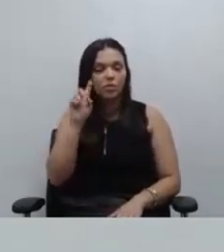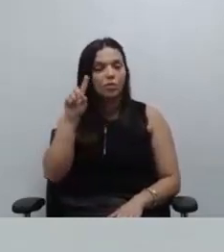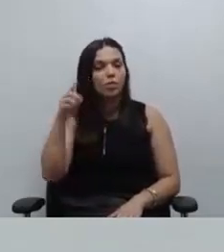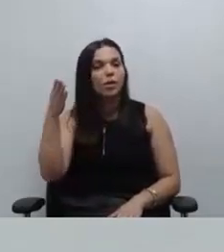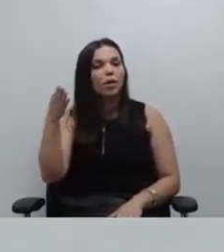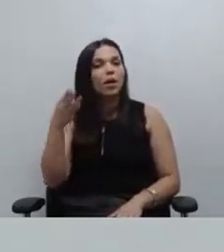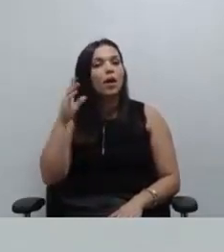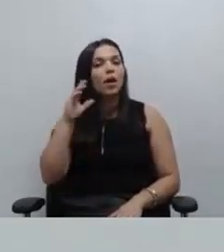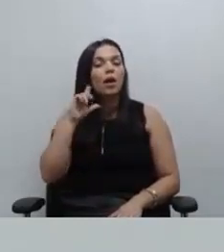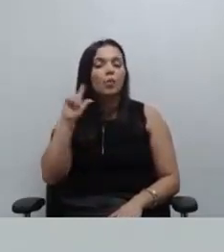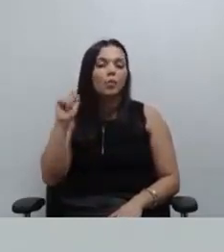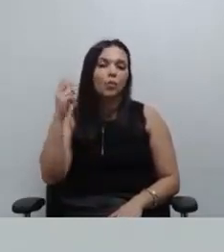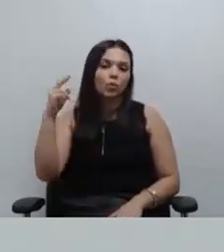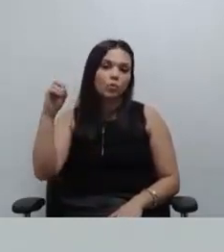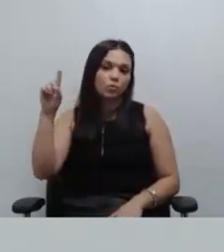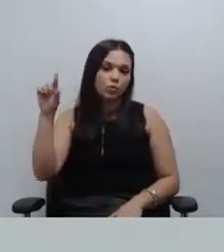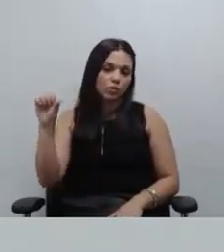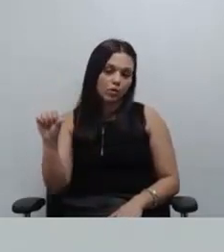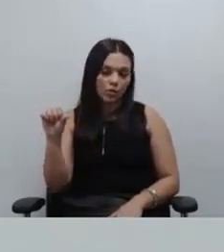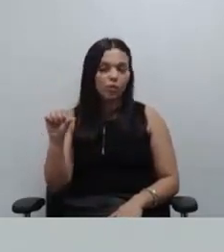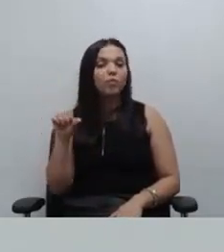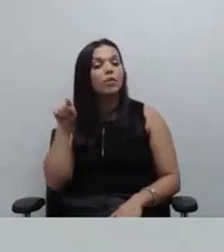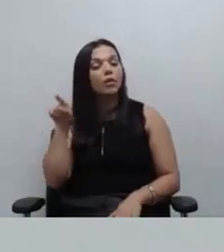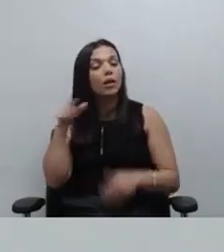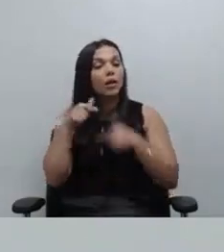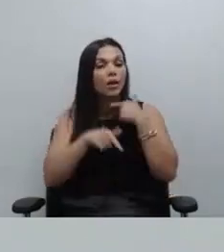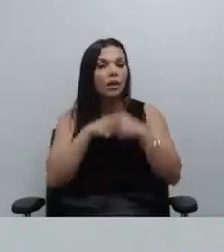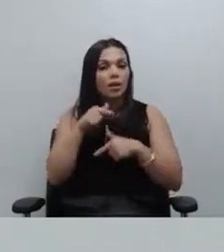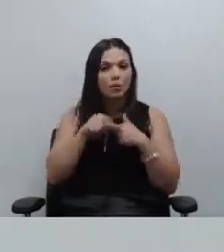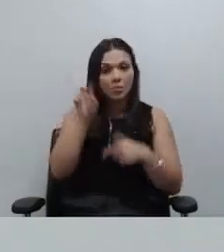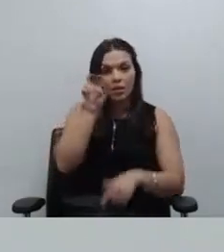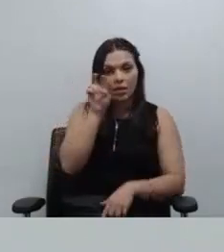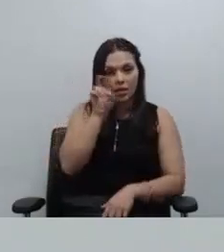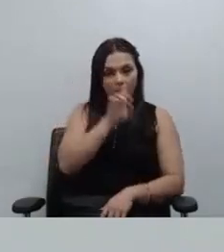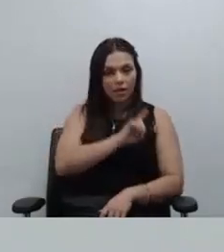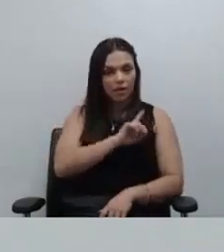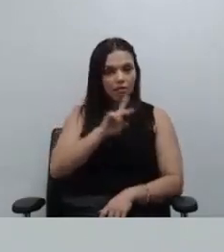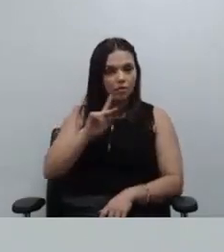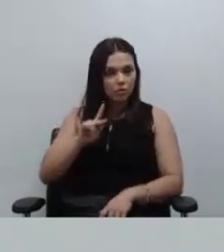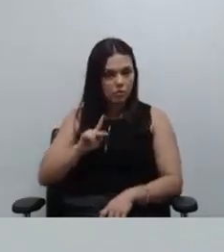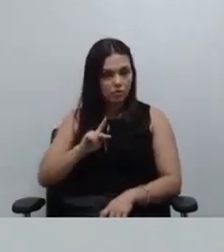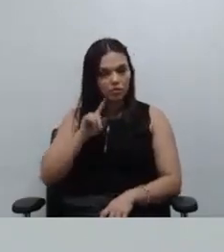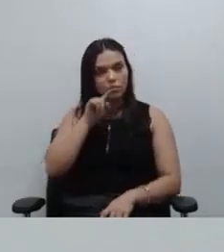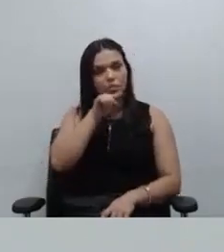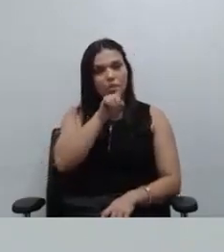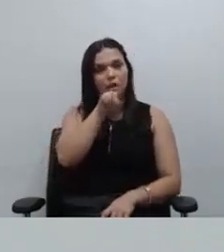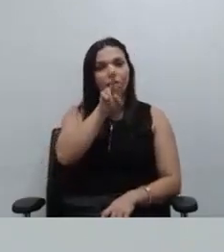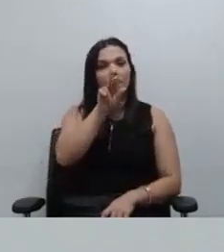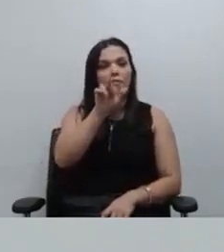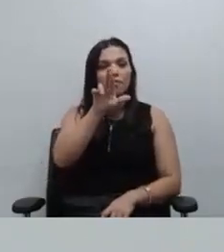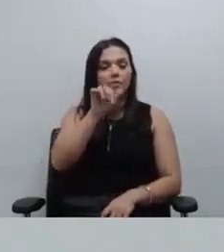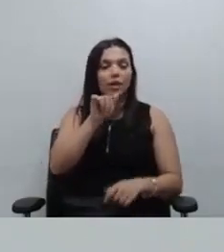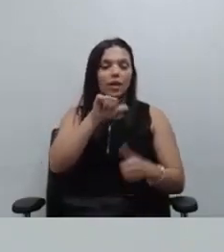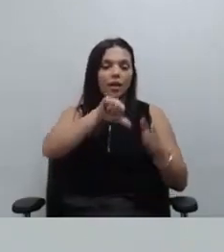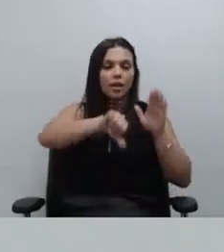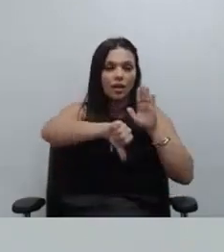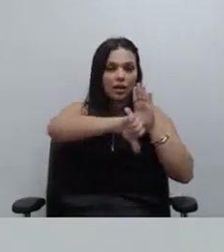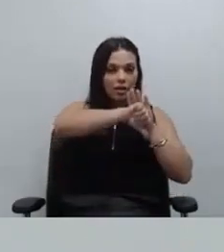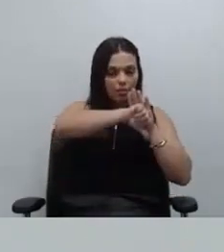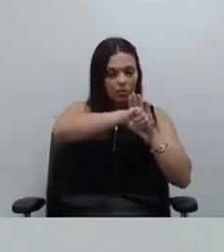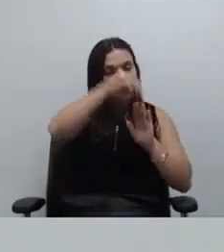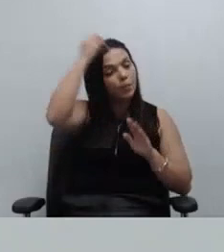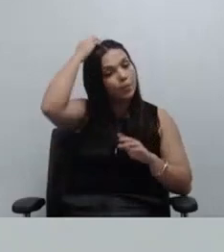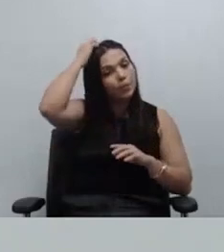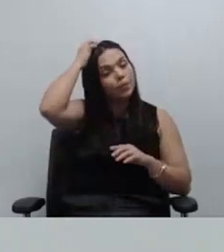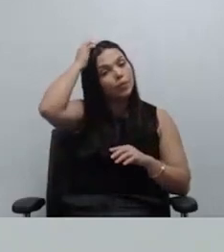de 2024. A colega está lotada na 25ª Defensoria Pública da Unidade de Varas Singulares da Regional Criminal. A